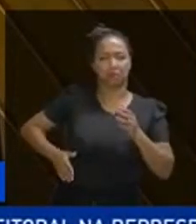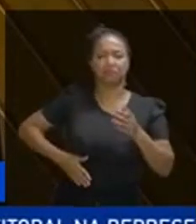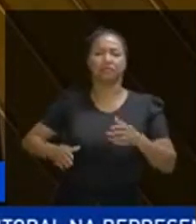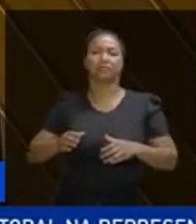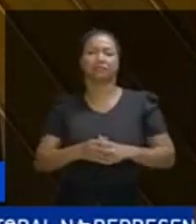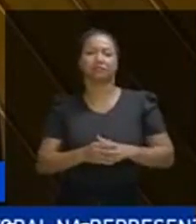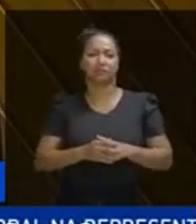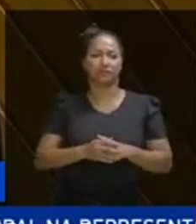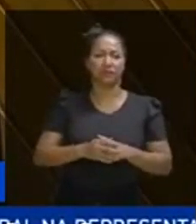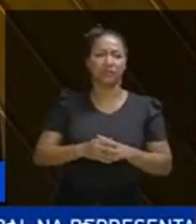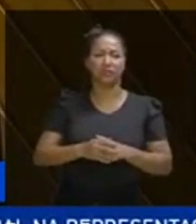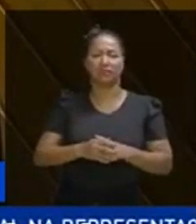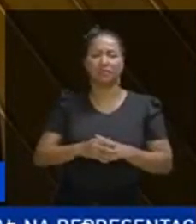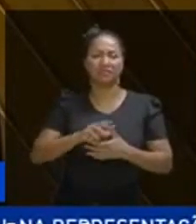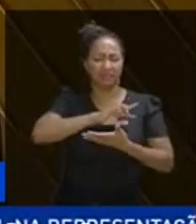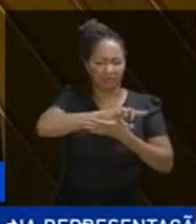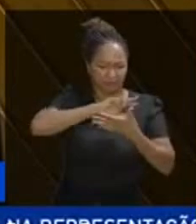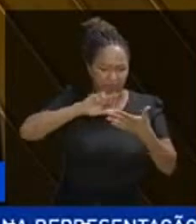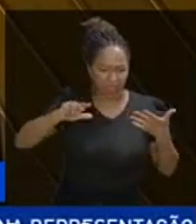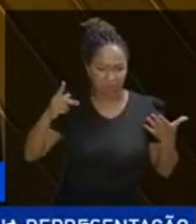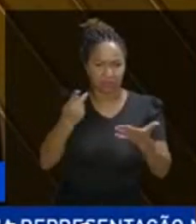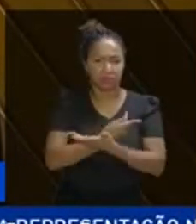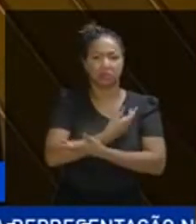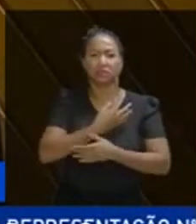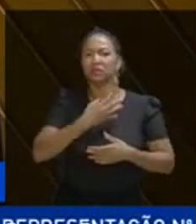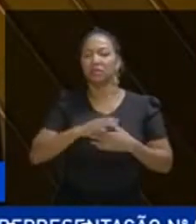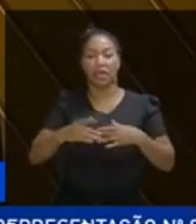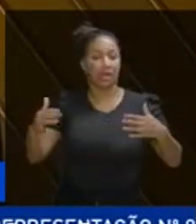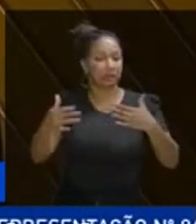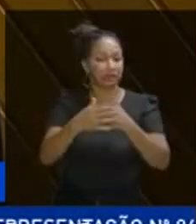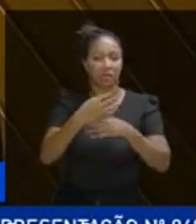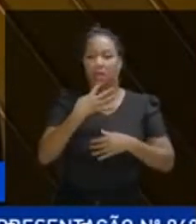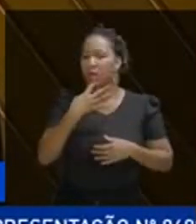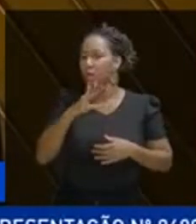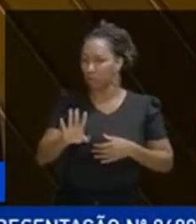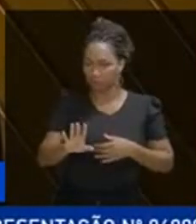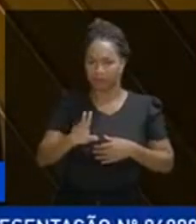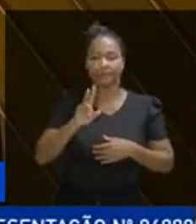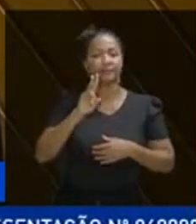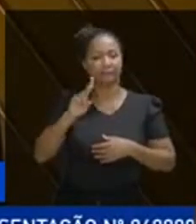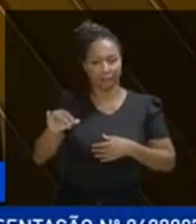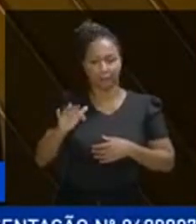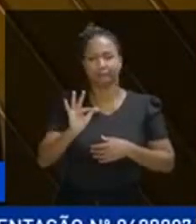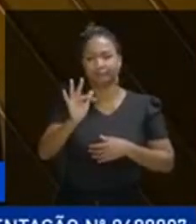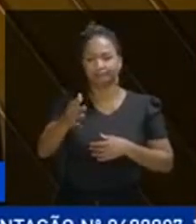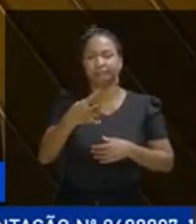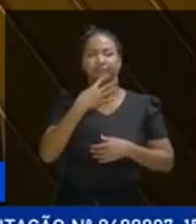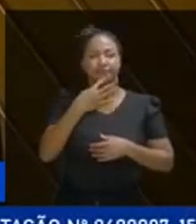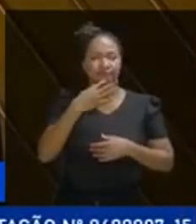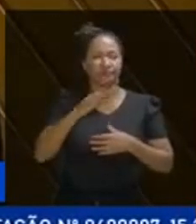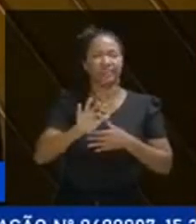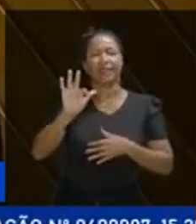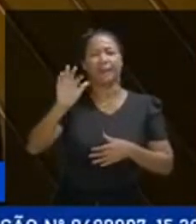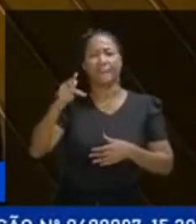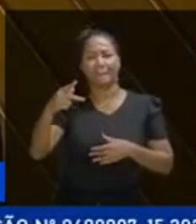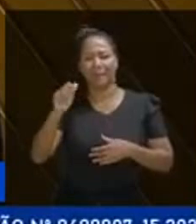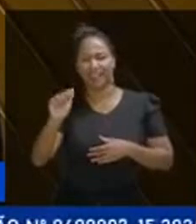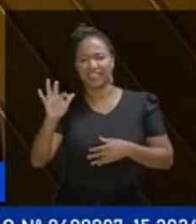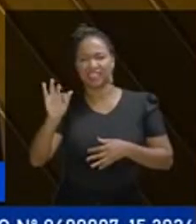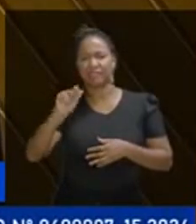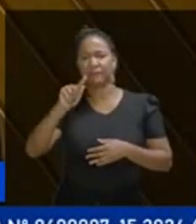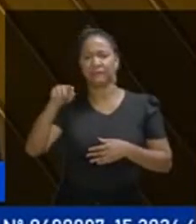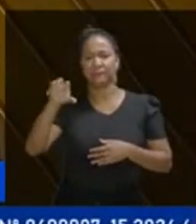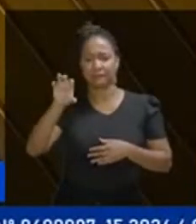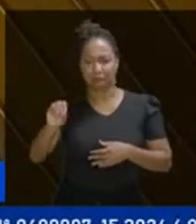Pedra. Muitos acontecimentos que a cidade não conhece haverá de conhecer. Ei, Patifão, a tua fama na cidade é de